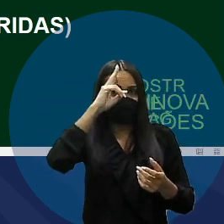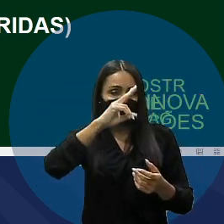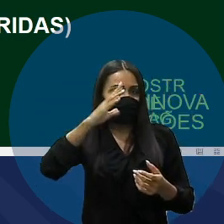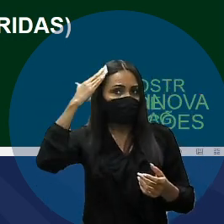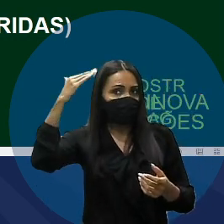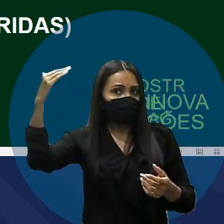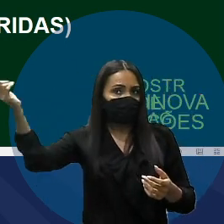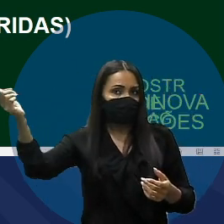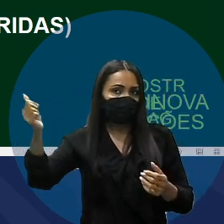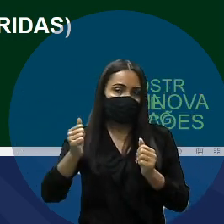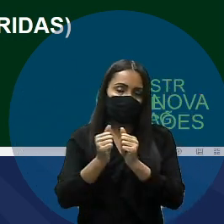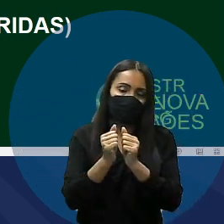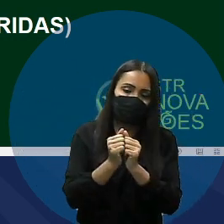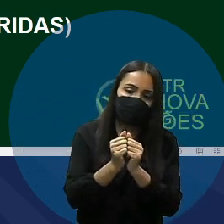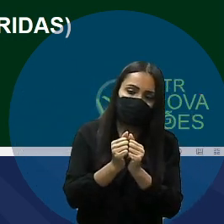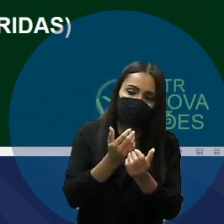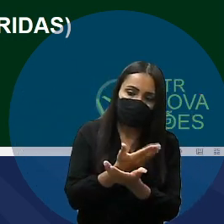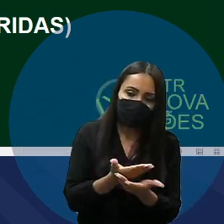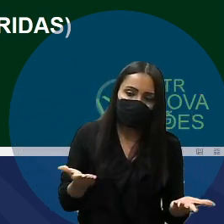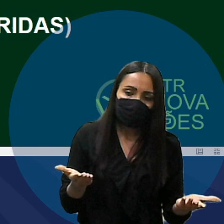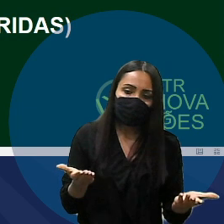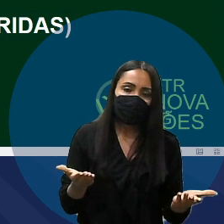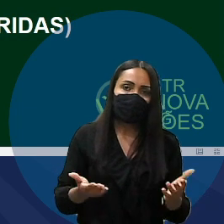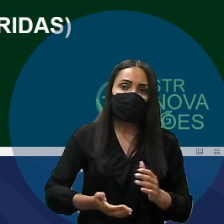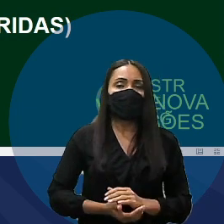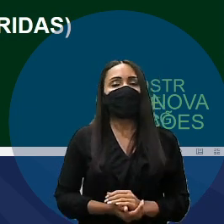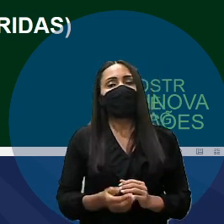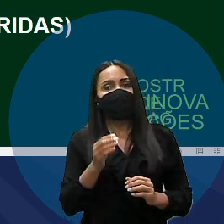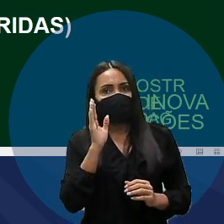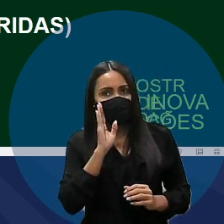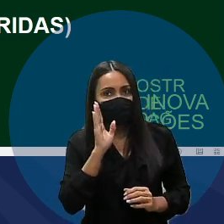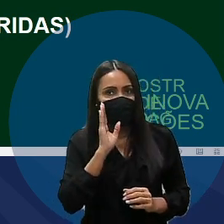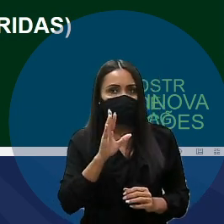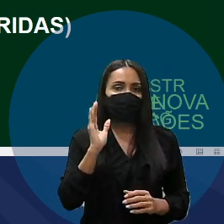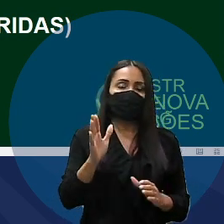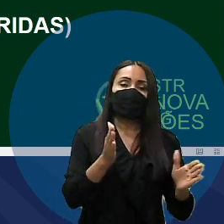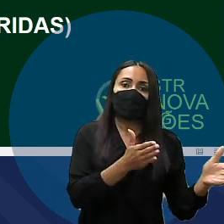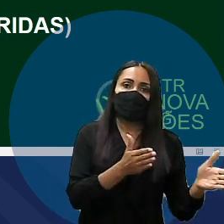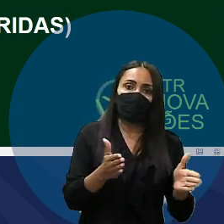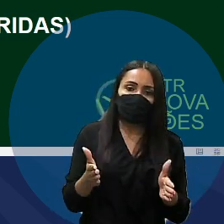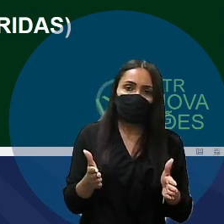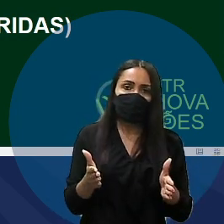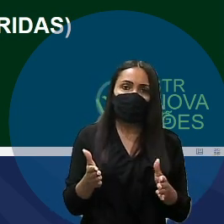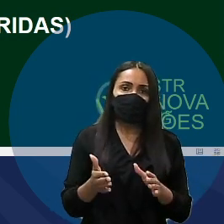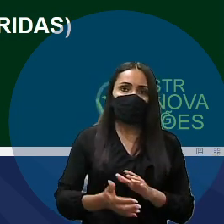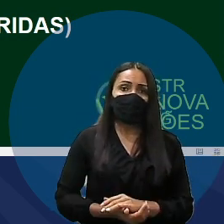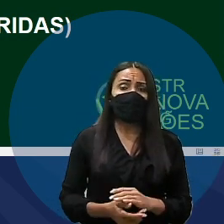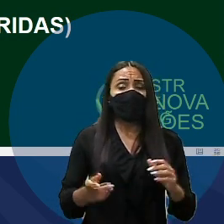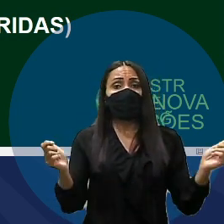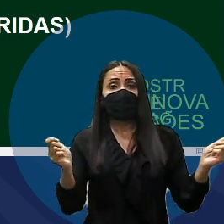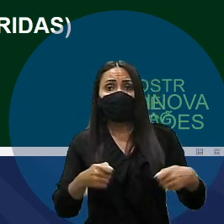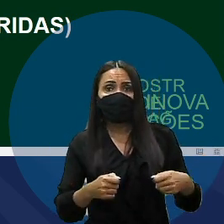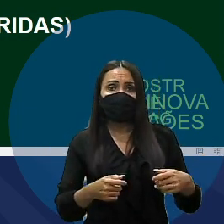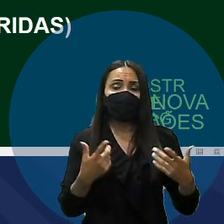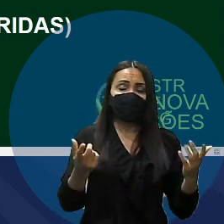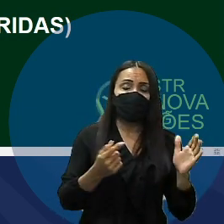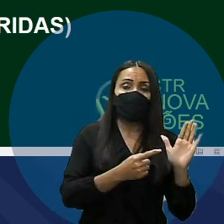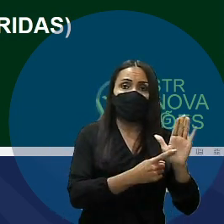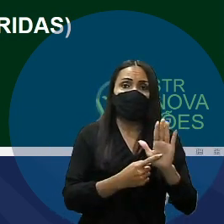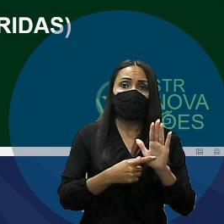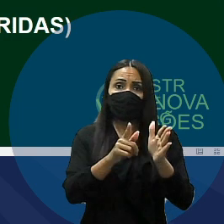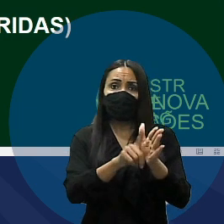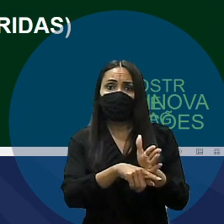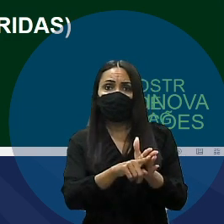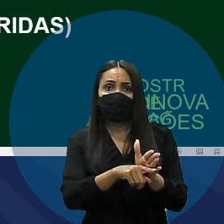conosco. É bem legal, bem interessante, movimenta bem a cidade e a gente vai ser possível mostrar os números do último FLEV para